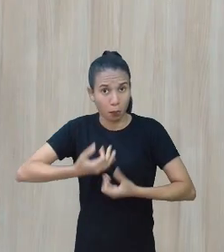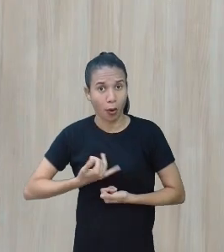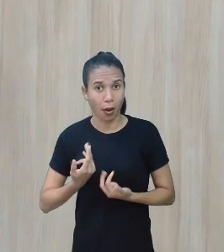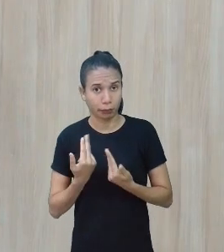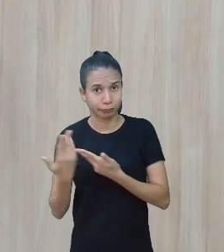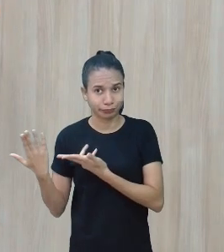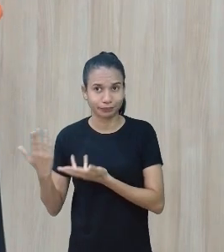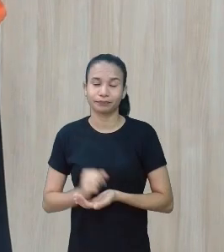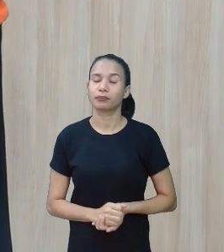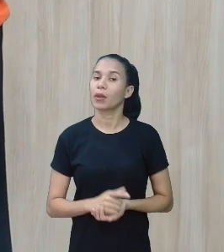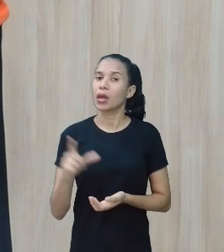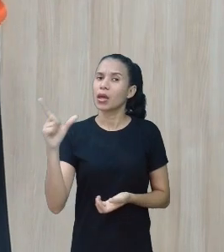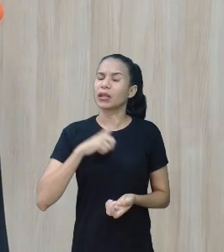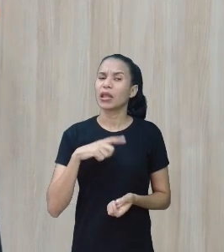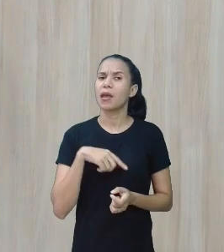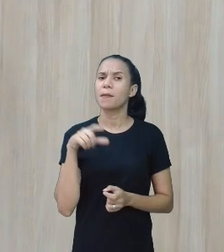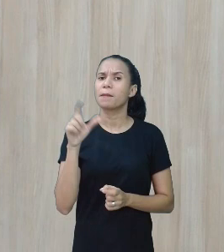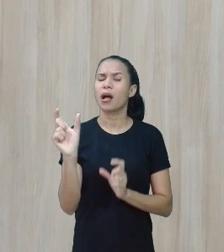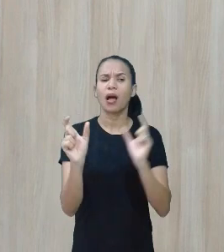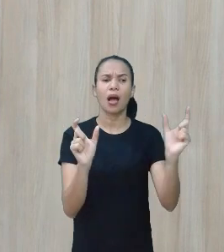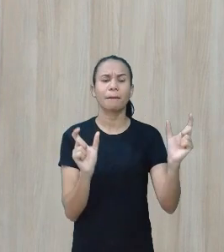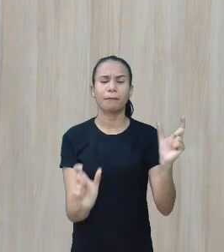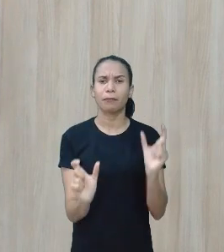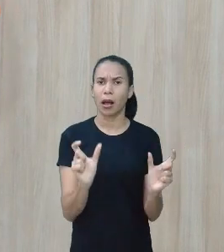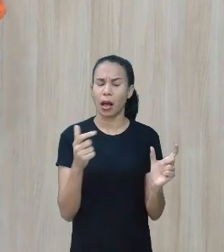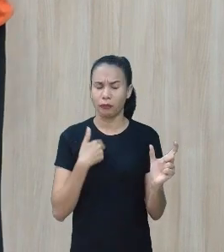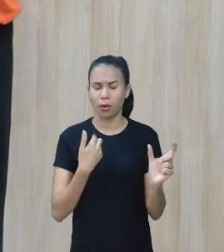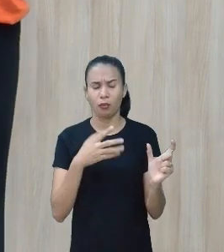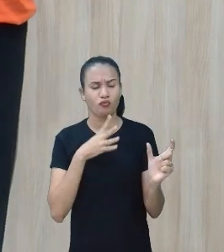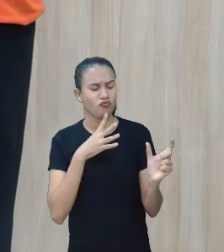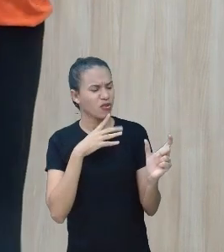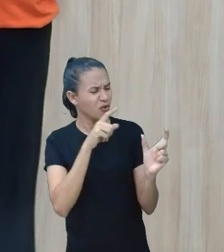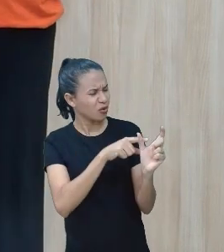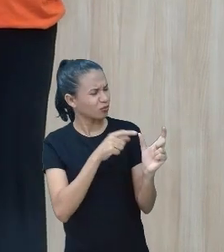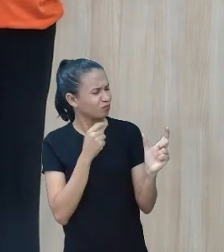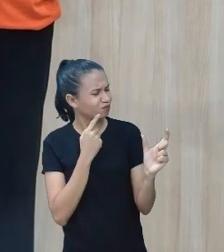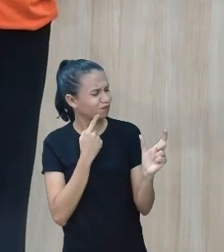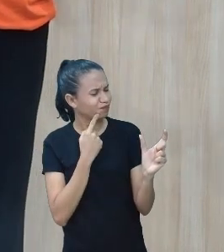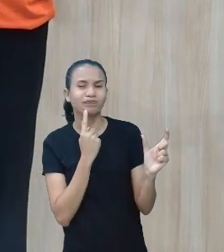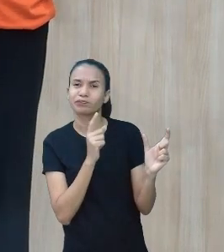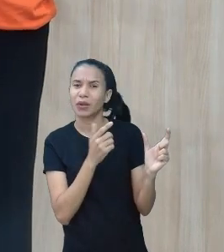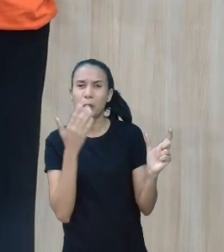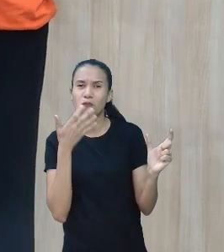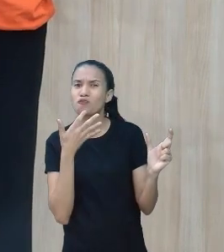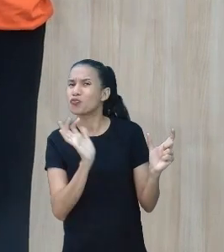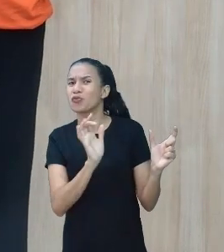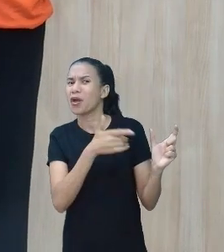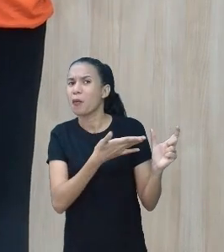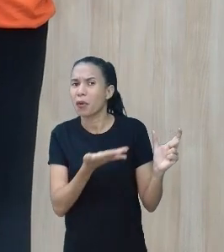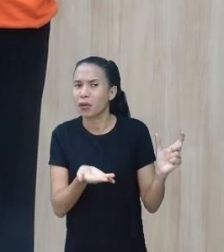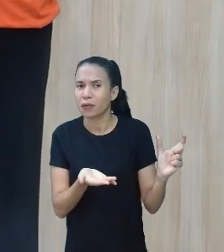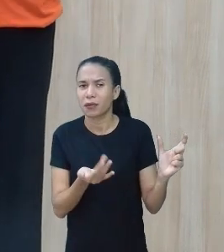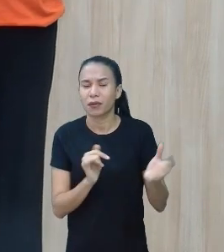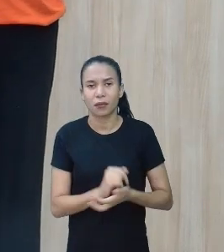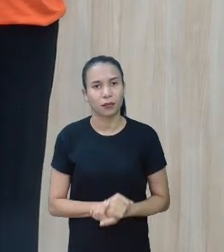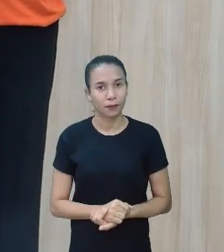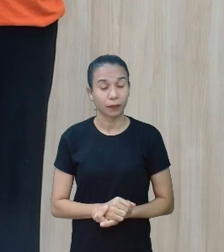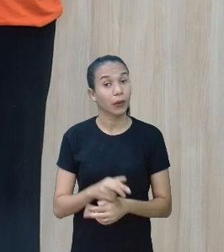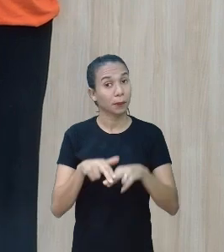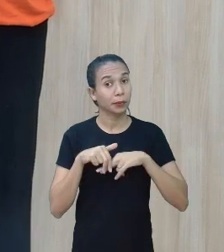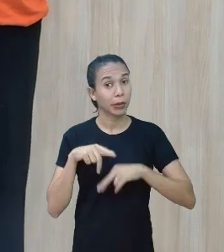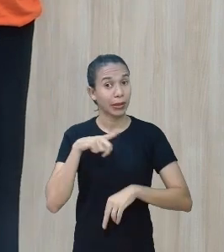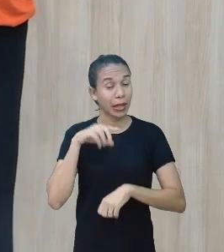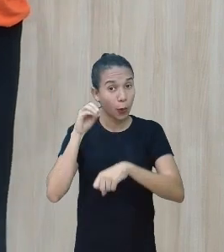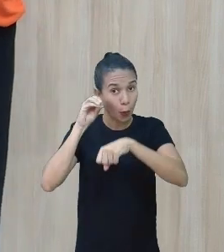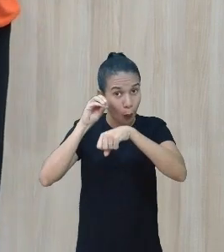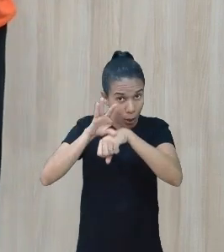esse, tem algumas palavras que eu sei que vocês vão olhar e dizer assim, não sei o que é que significa. E aí eu vou dar